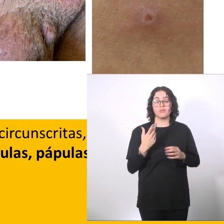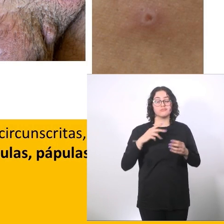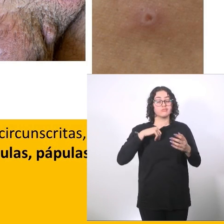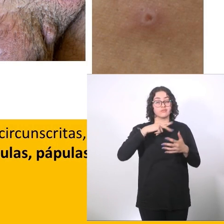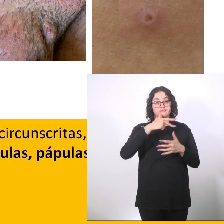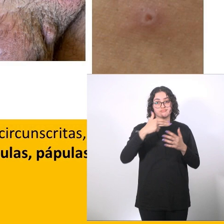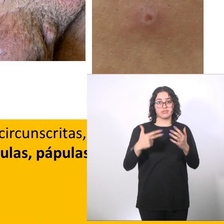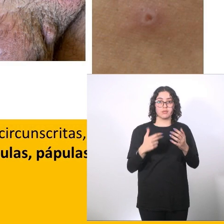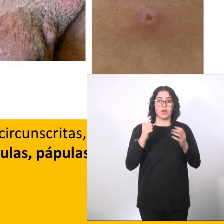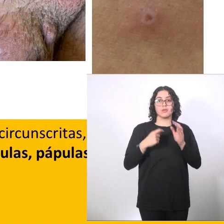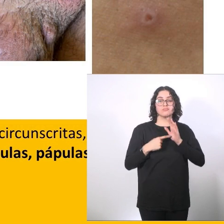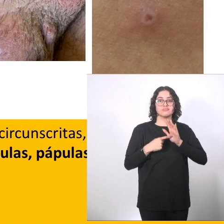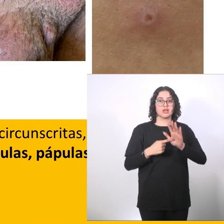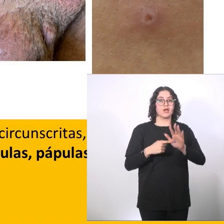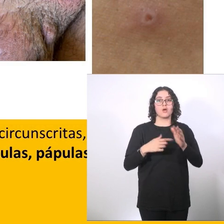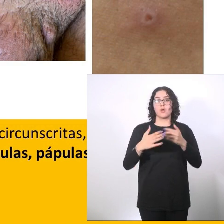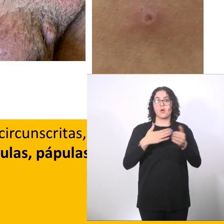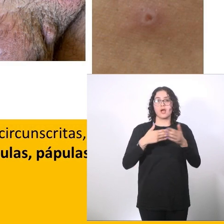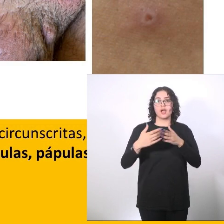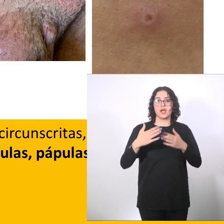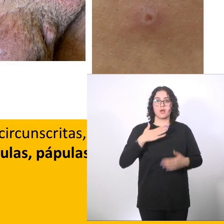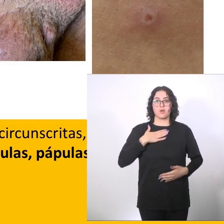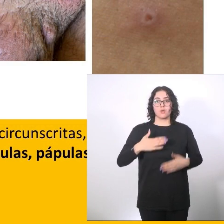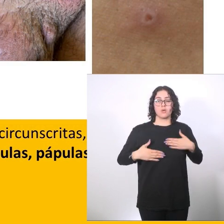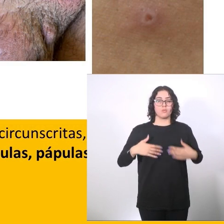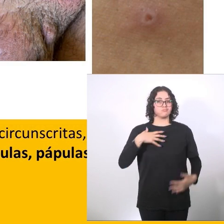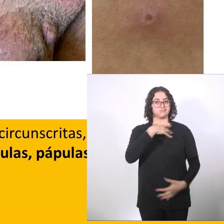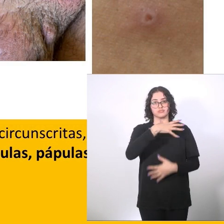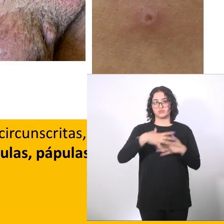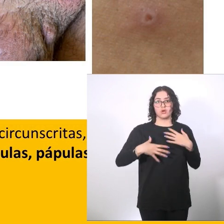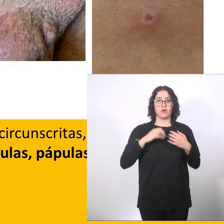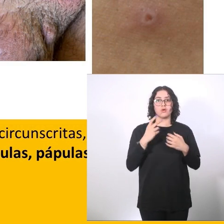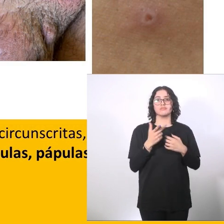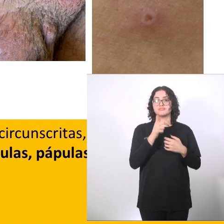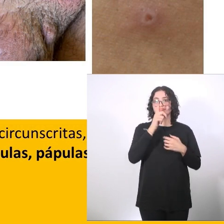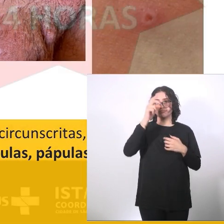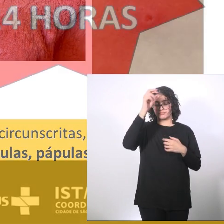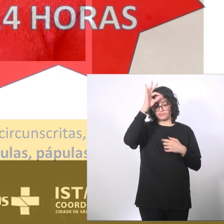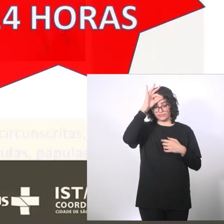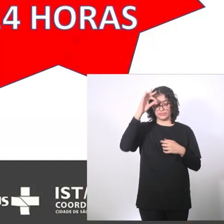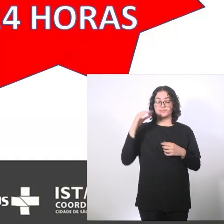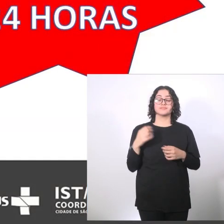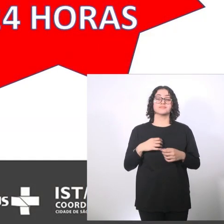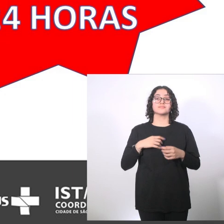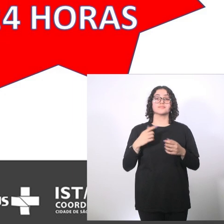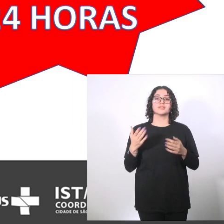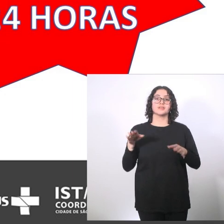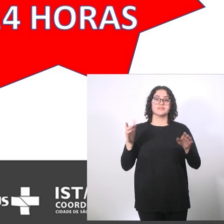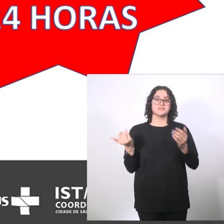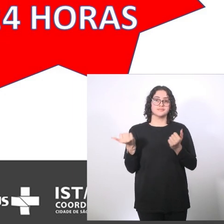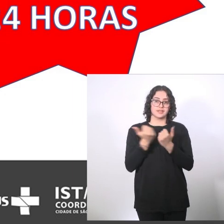podem aparecer em qualquer parte do corpo, inclusive na região genital. Próximo.